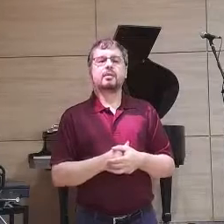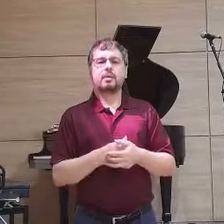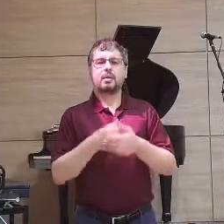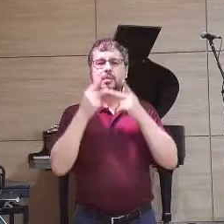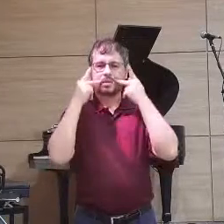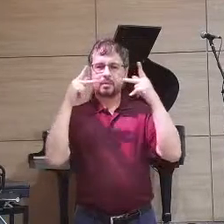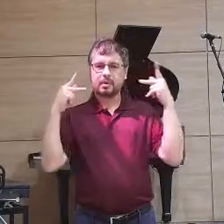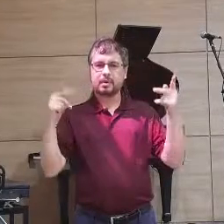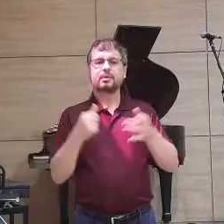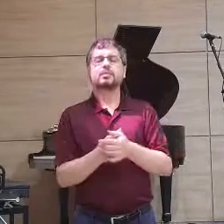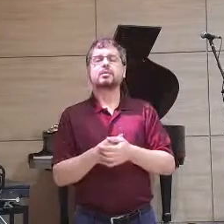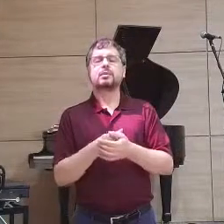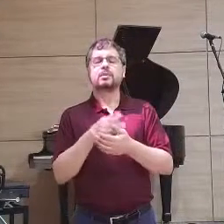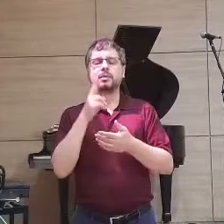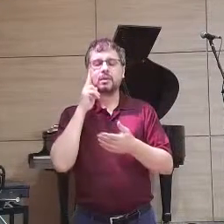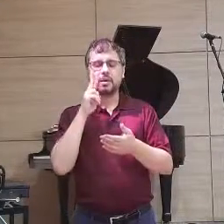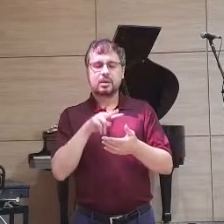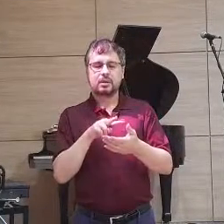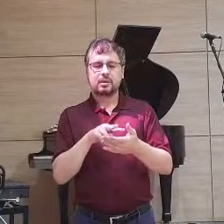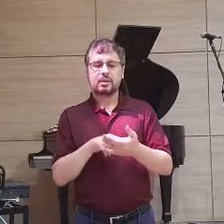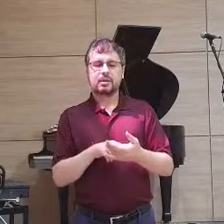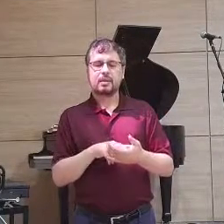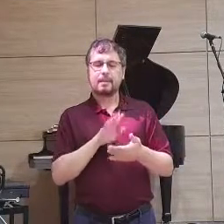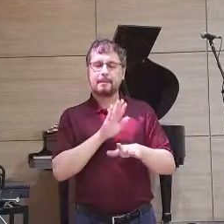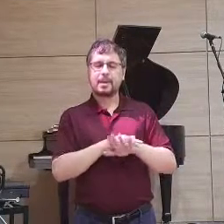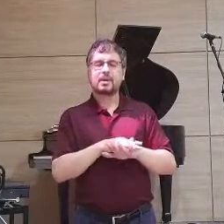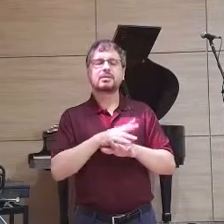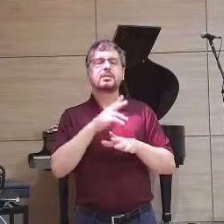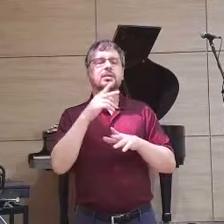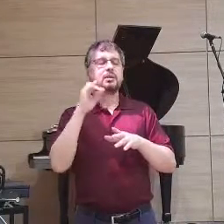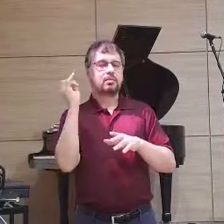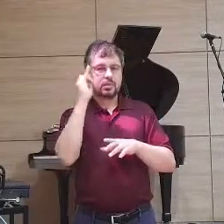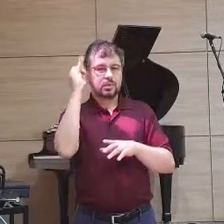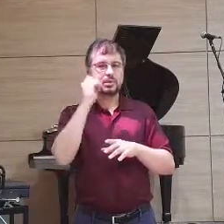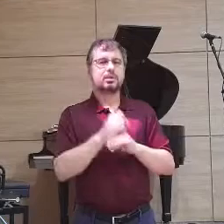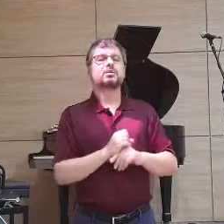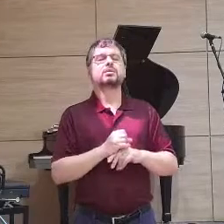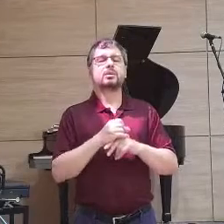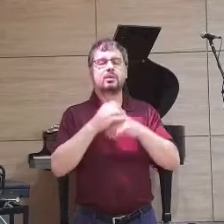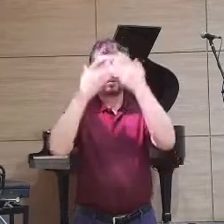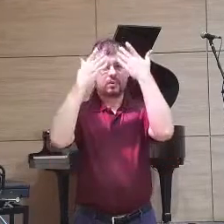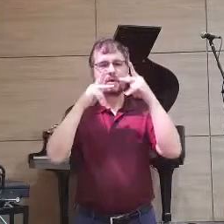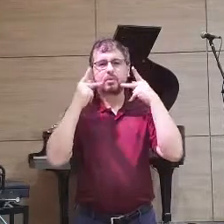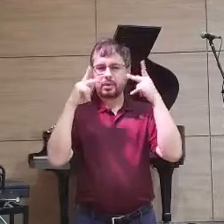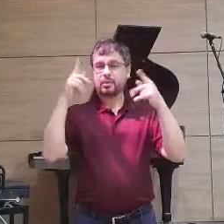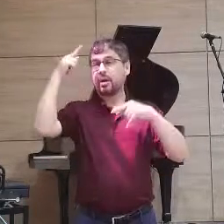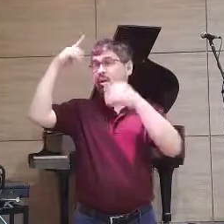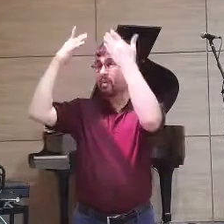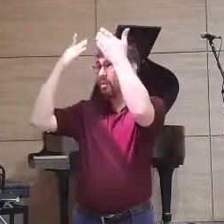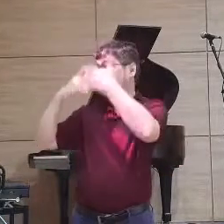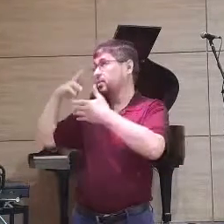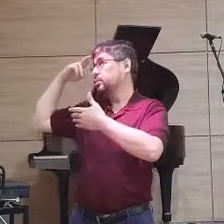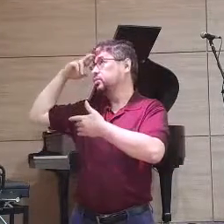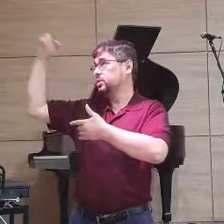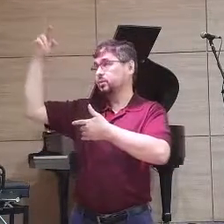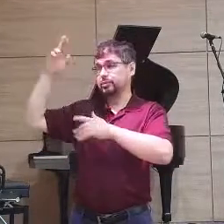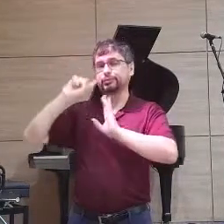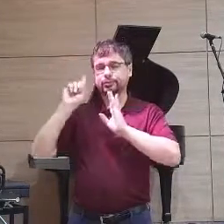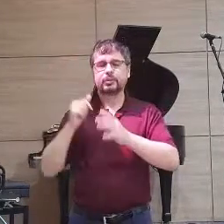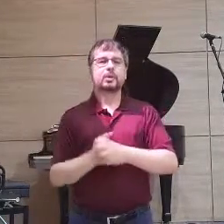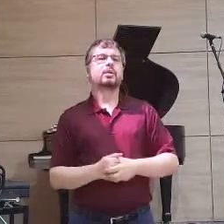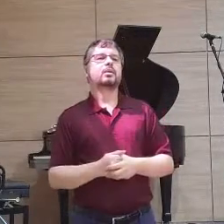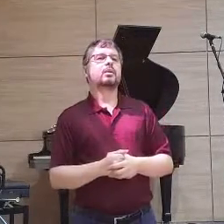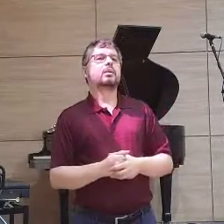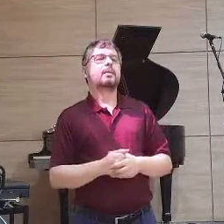pregador mas mais importante que eu vá o pregador que é só menos importante é um raro senhor tá ok então dito isso coloque